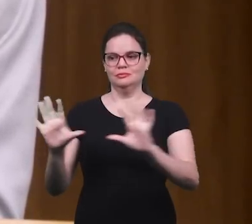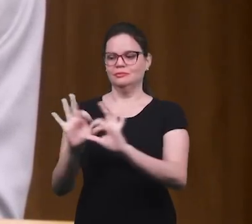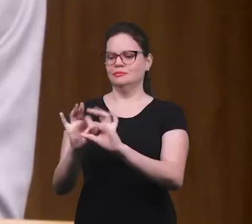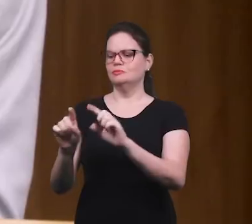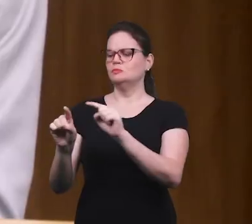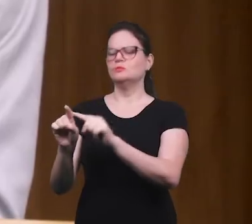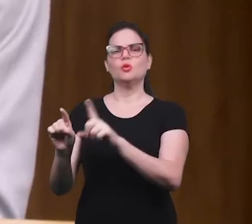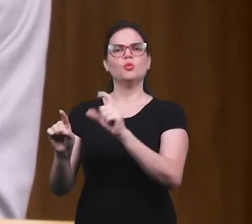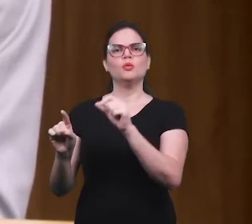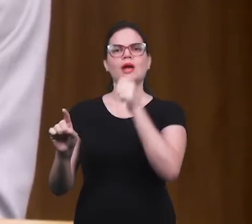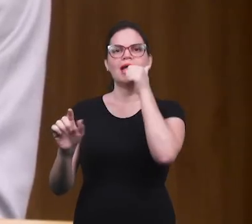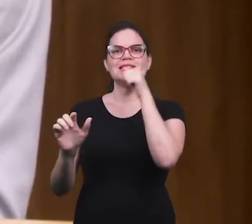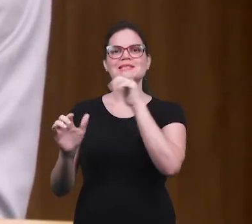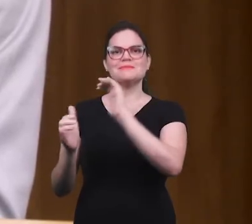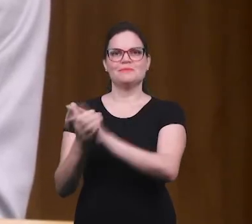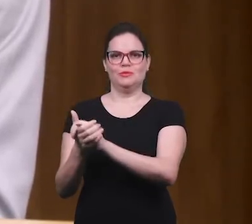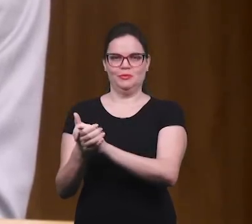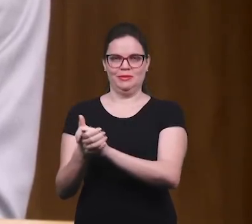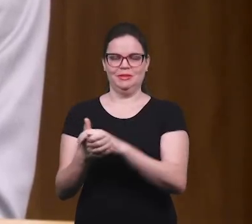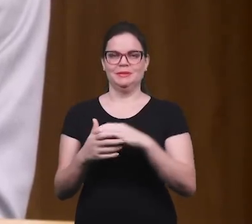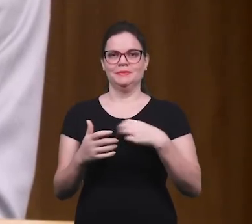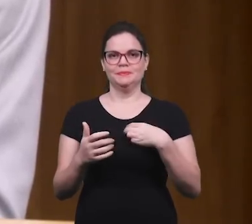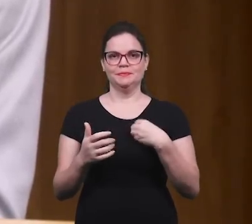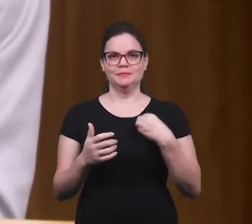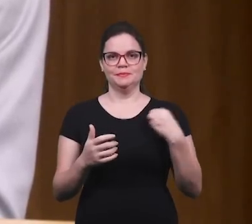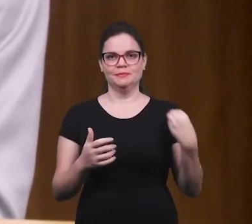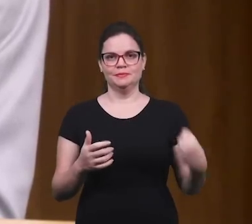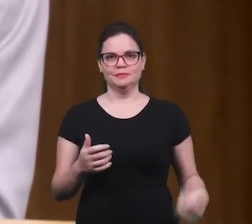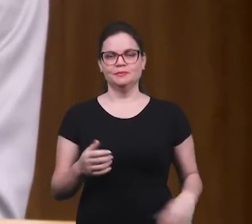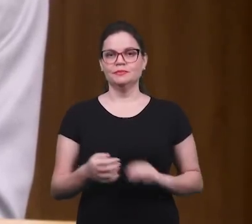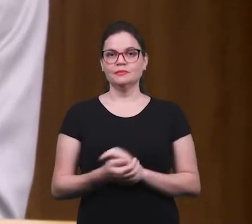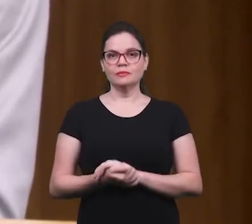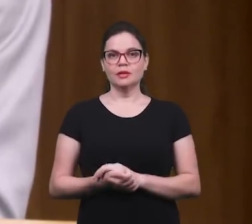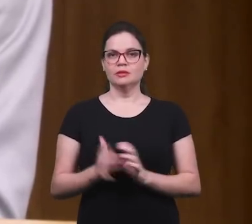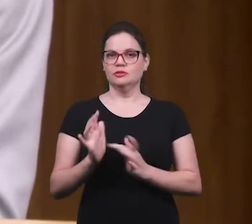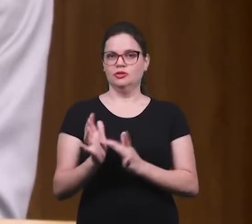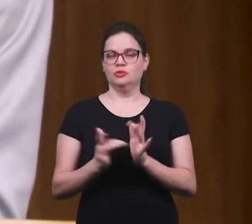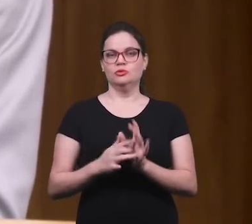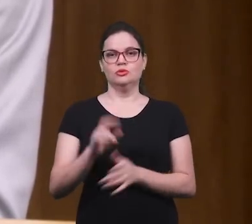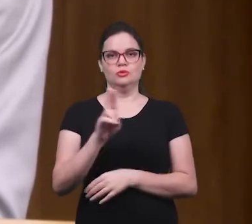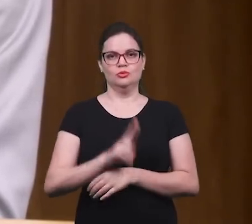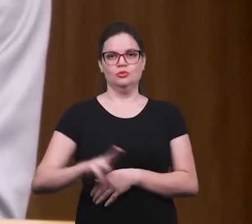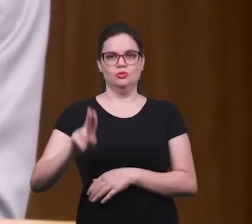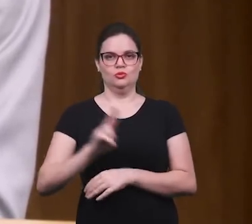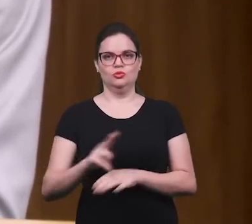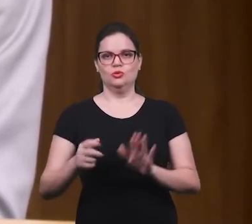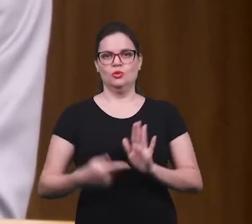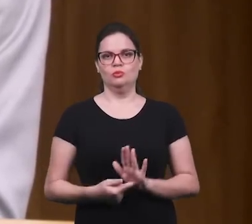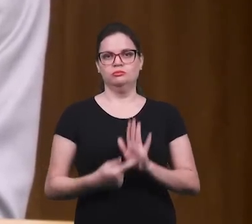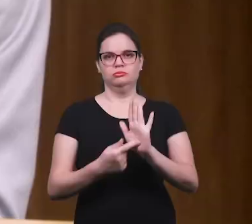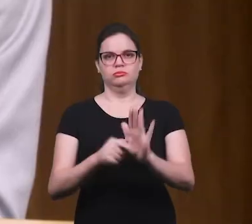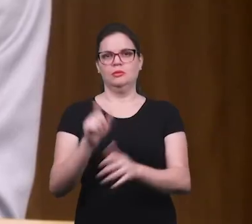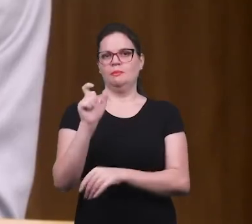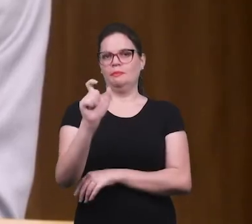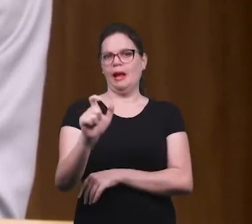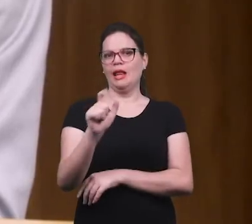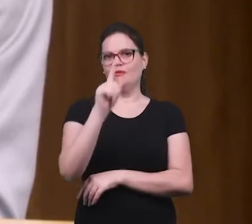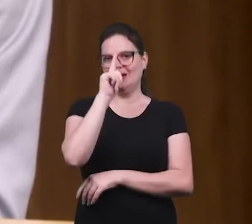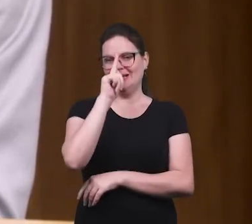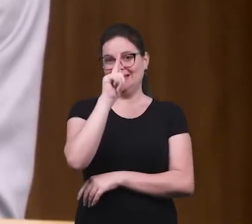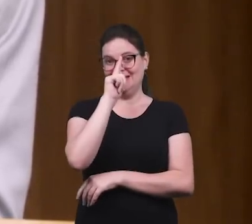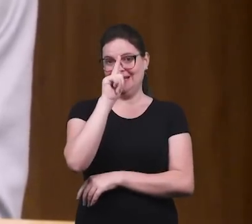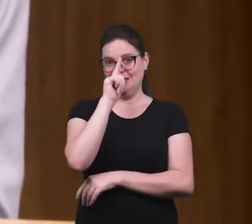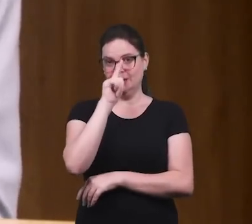a sua mulher. Jesus ali usa uma expressão grega que também era usada na medicina. Olha que